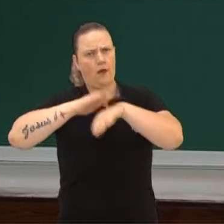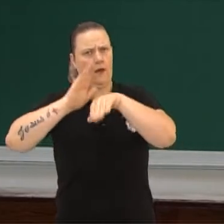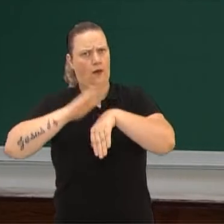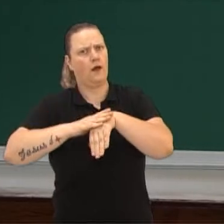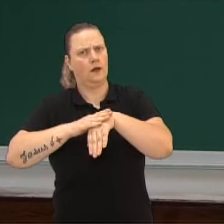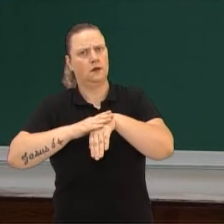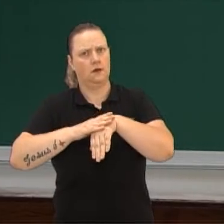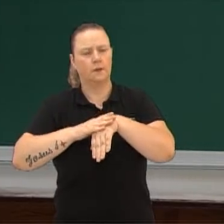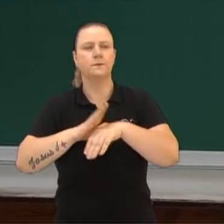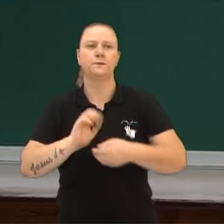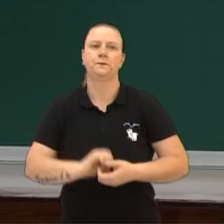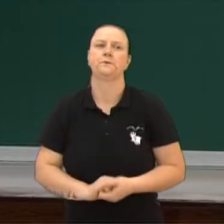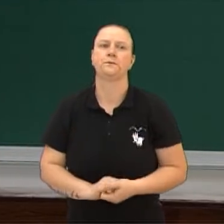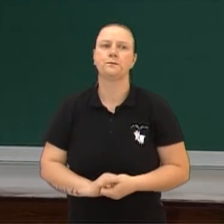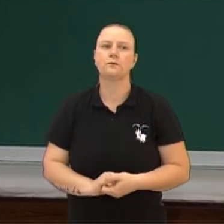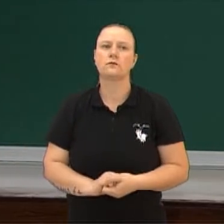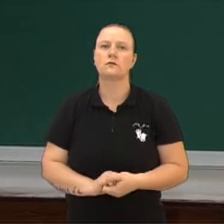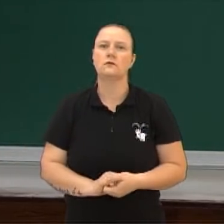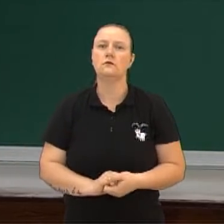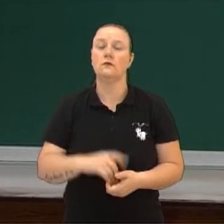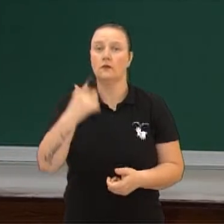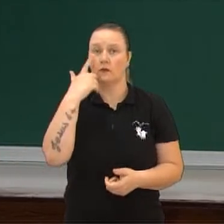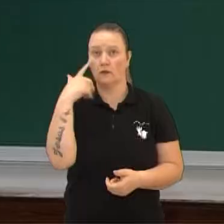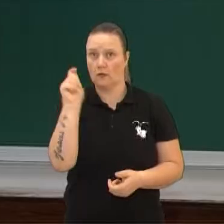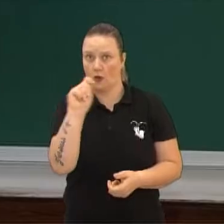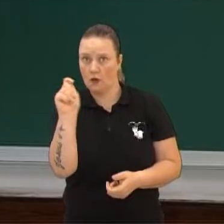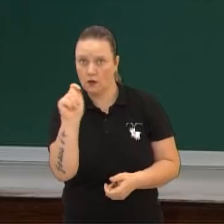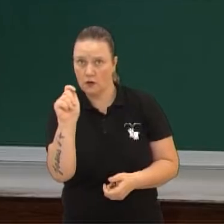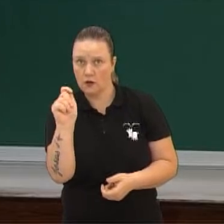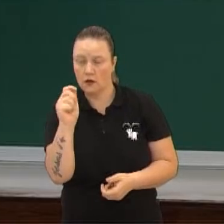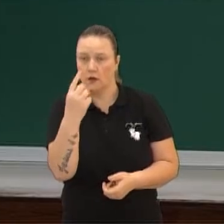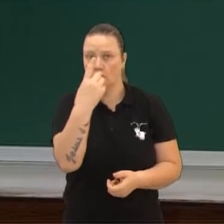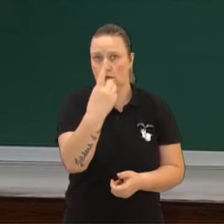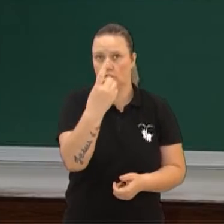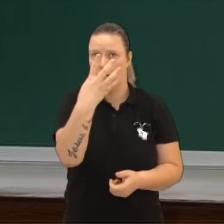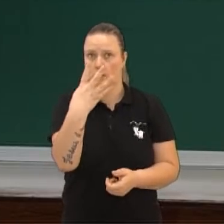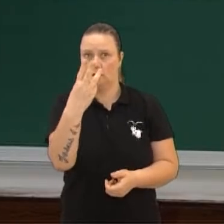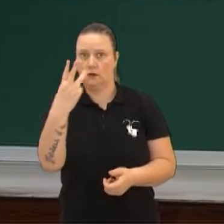gente trabalhar na tabela. Então, aqui em Araucária, olha só,